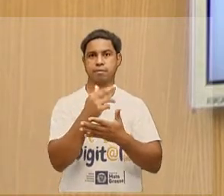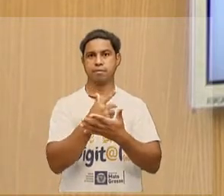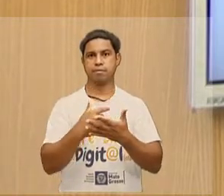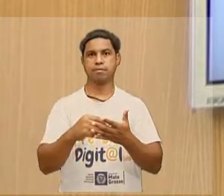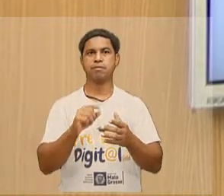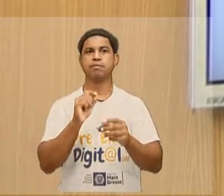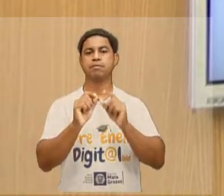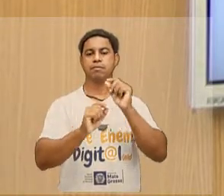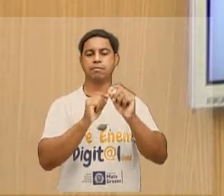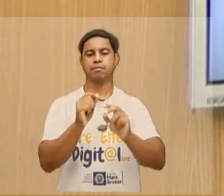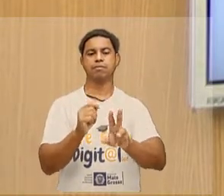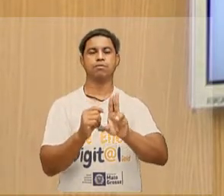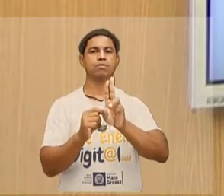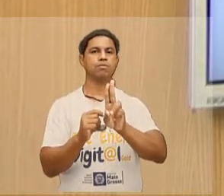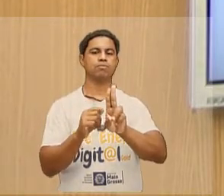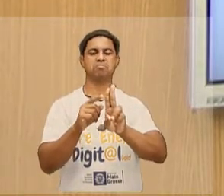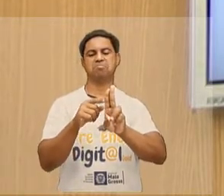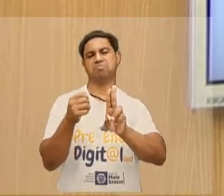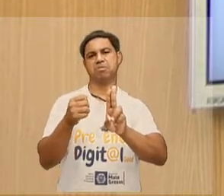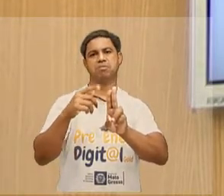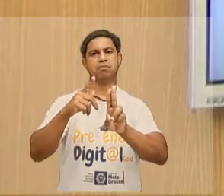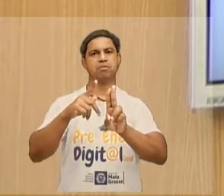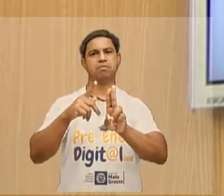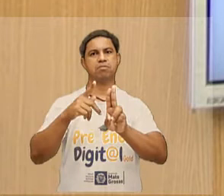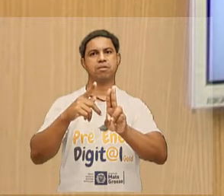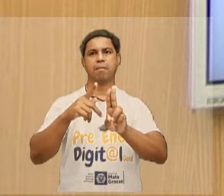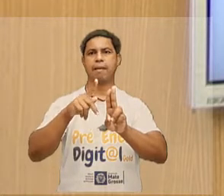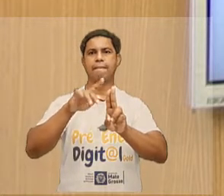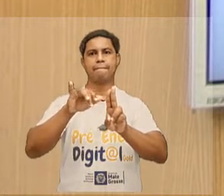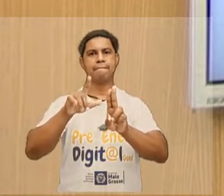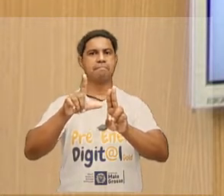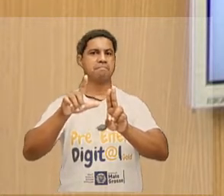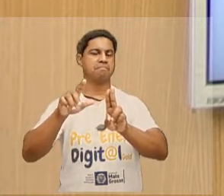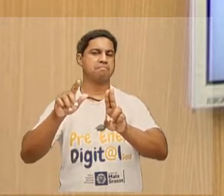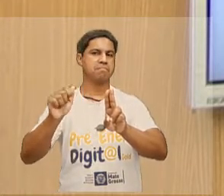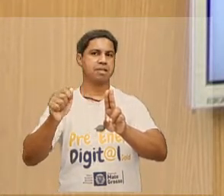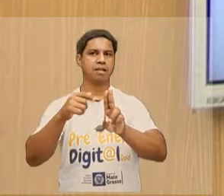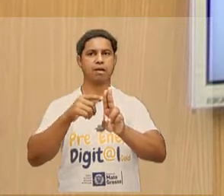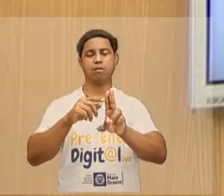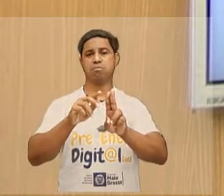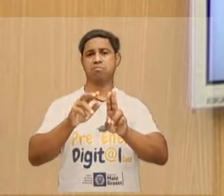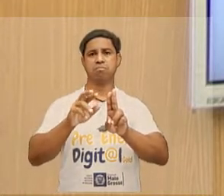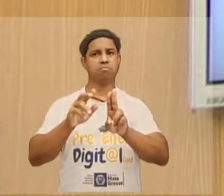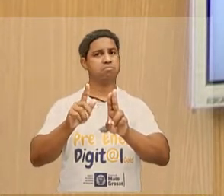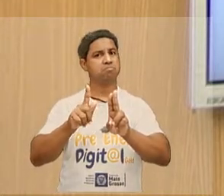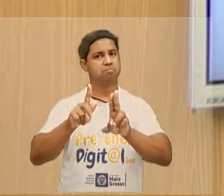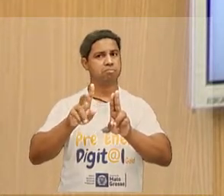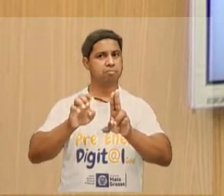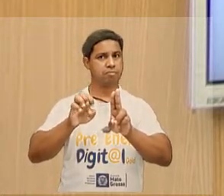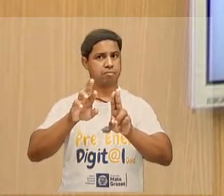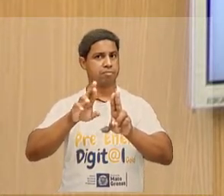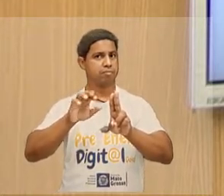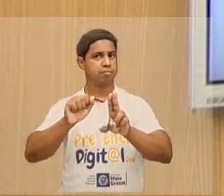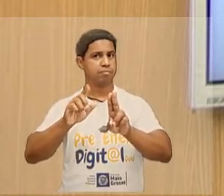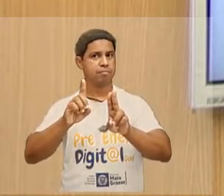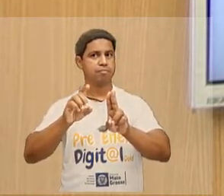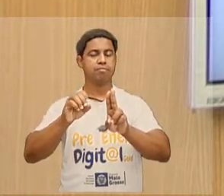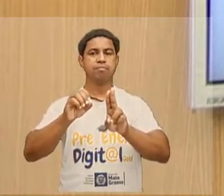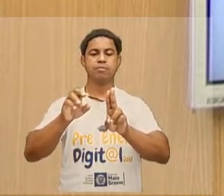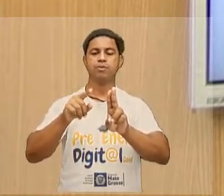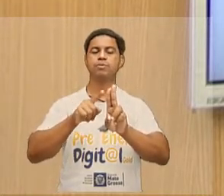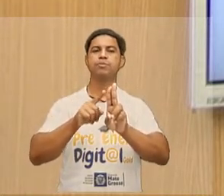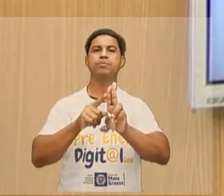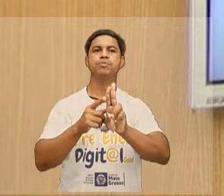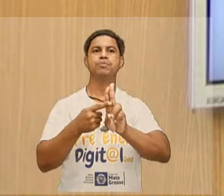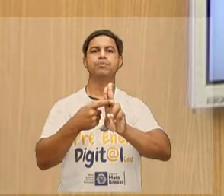pode ser uma pilha, uma bateria. Então eu chamo isso de gerador. Digamos que aqui eu tenho uma pilha de 1,5 volts.